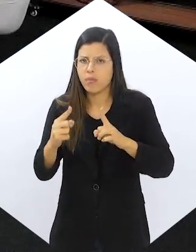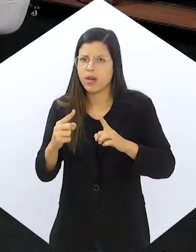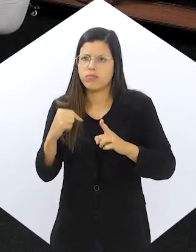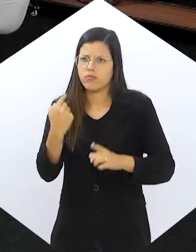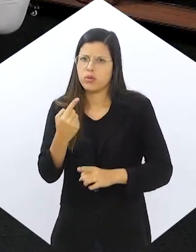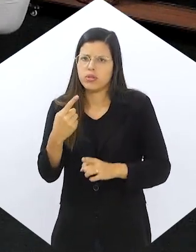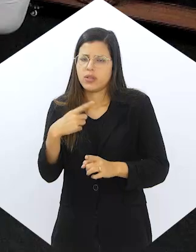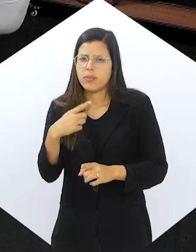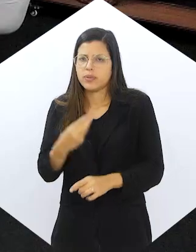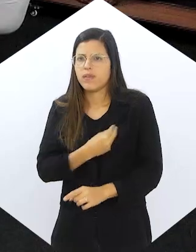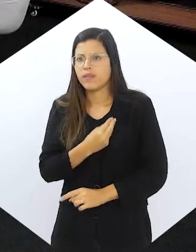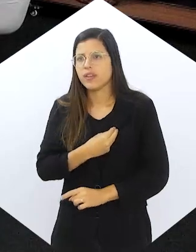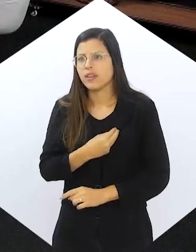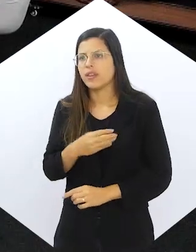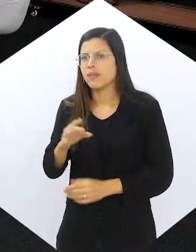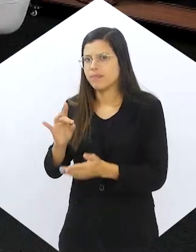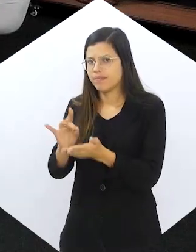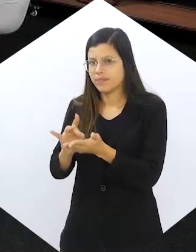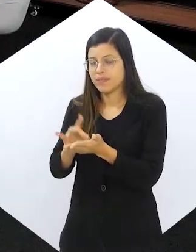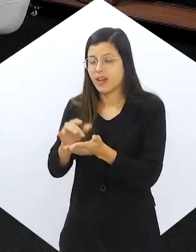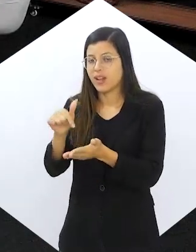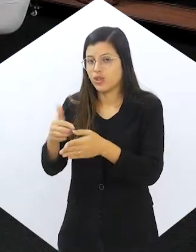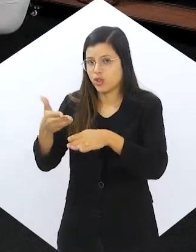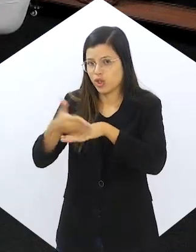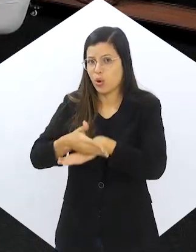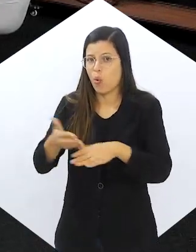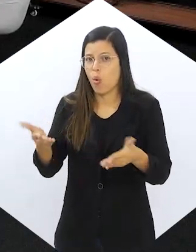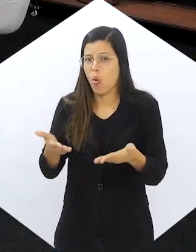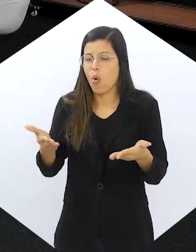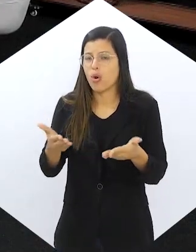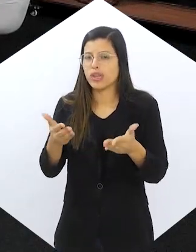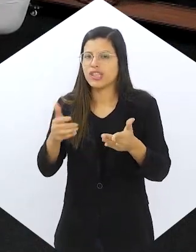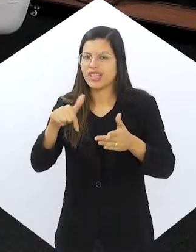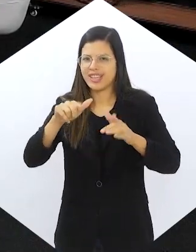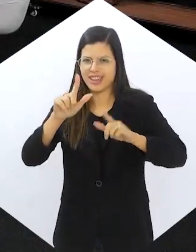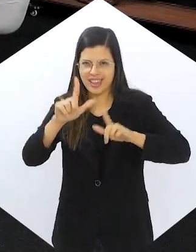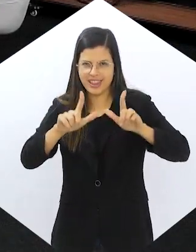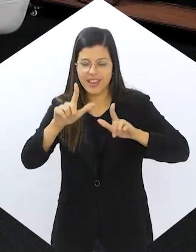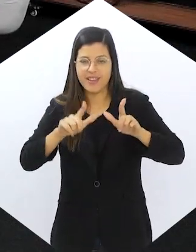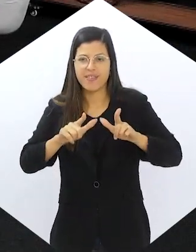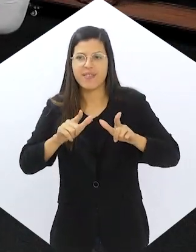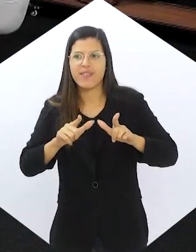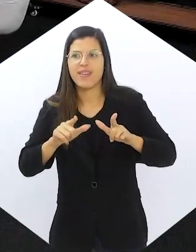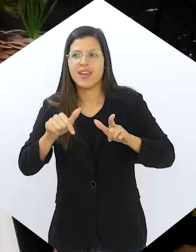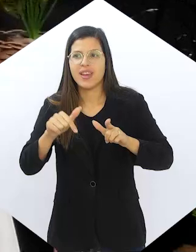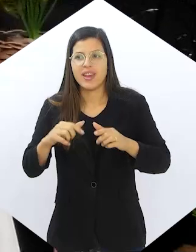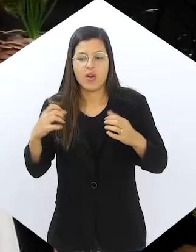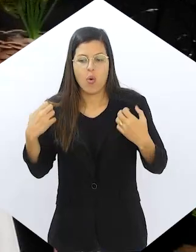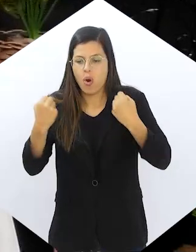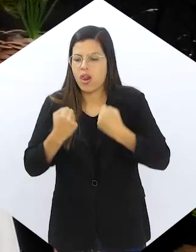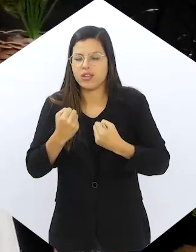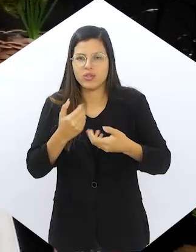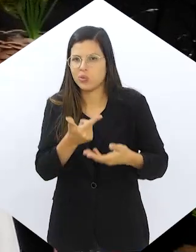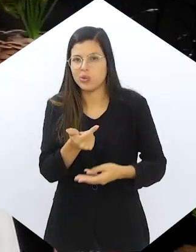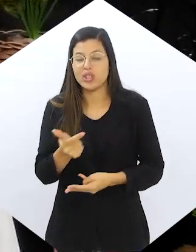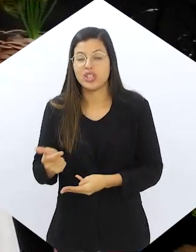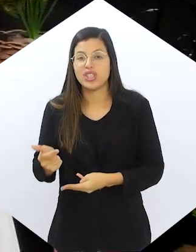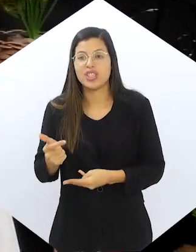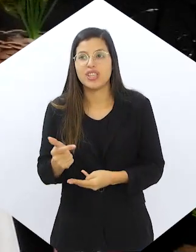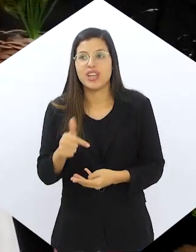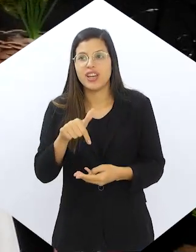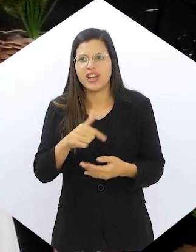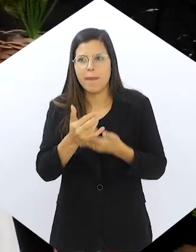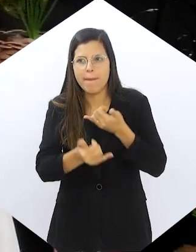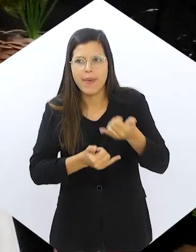chegou aqui na TV hoje sem o colete, né? Então, assim, todo mundo na redação brincou com ele ficou super feliz, mas eu notei